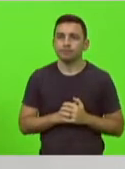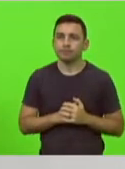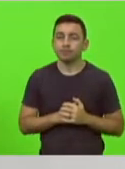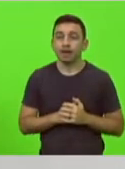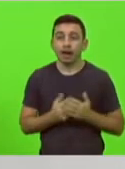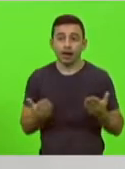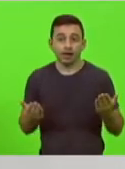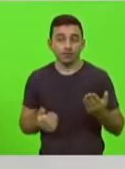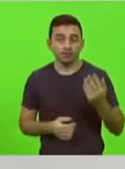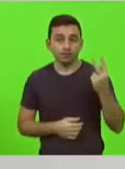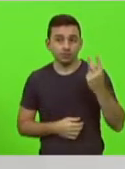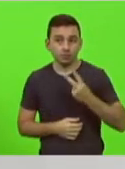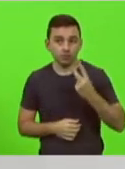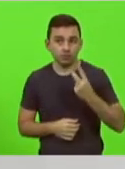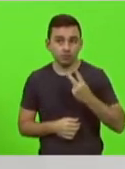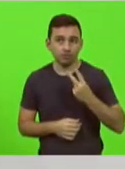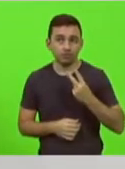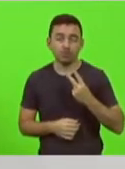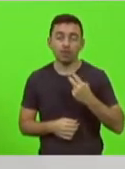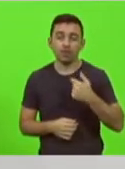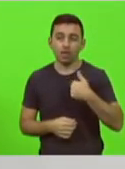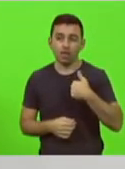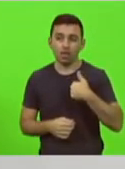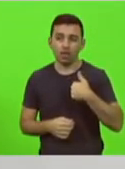vez que me licenciei,